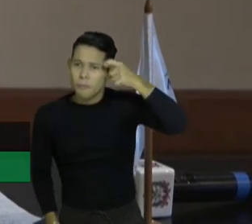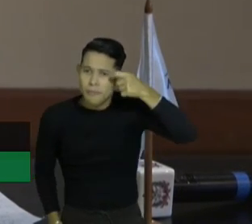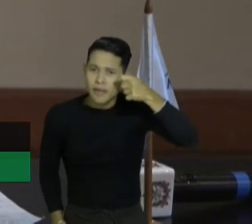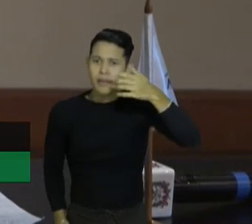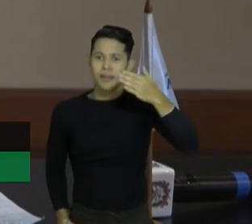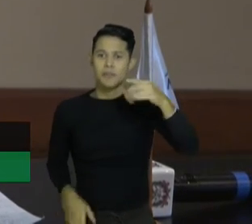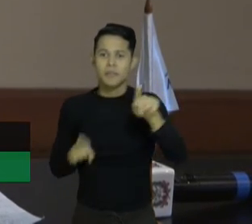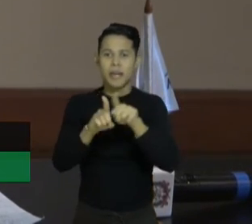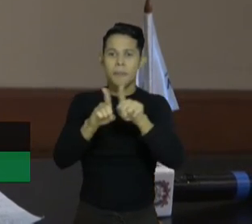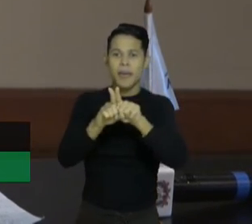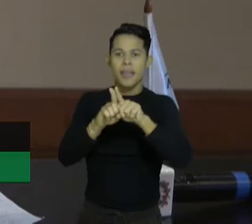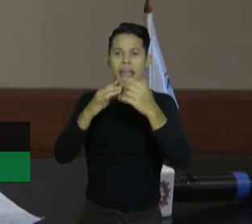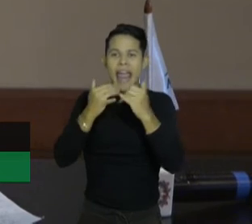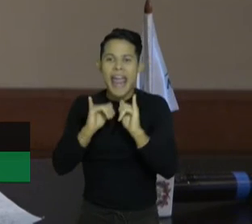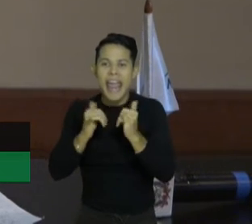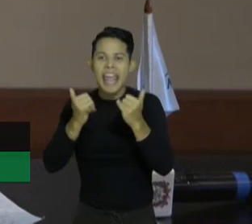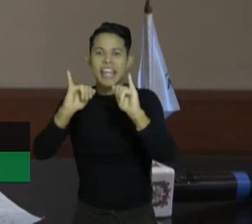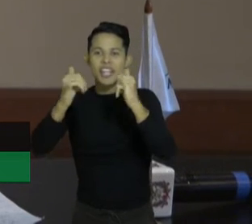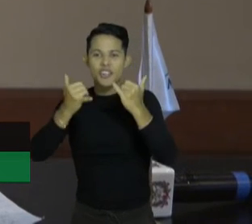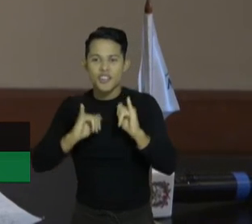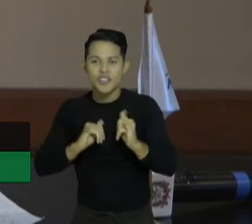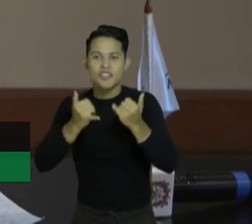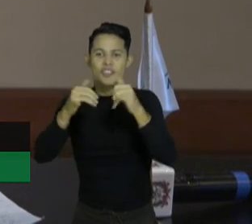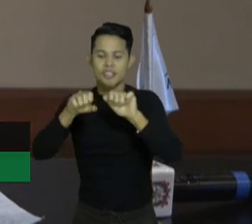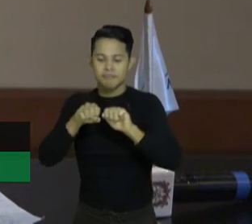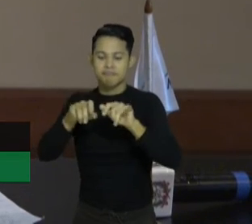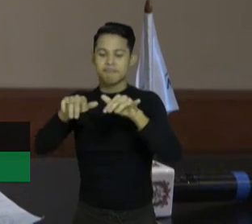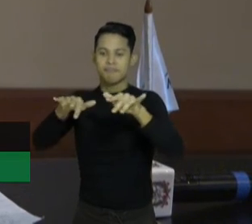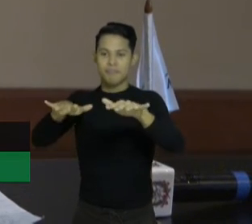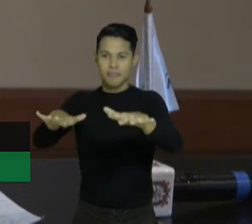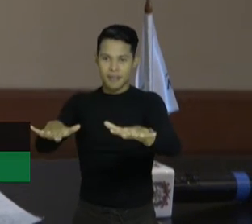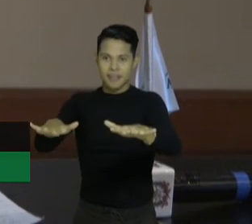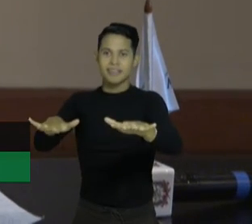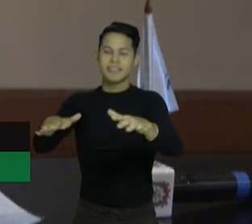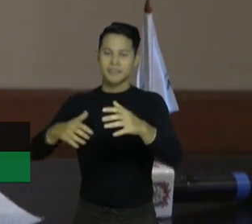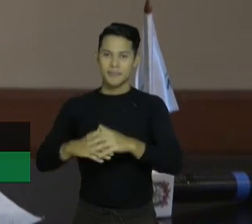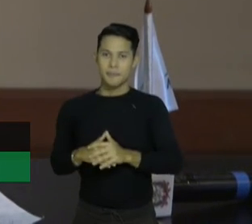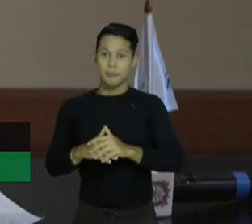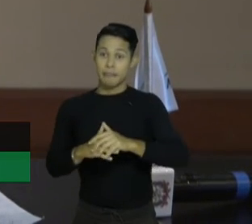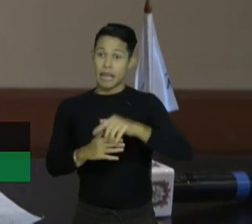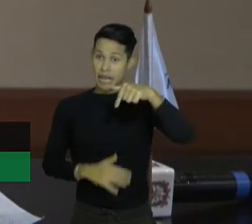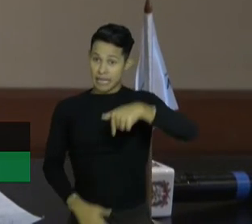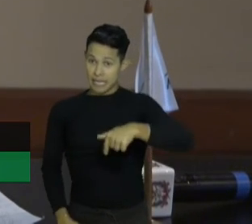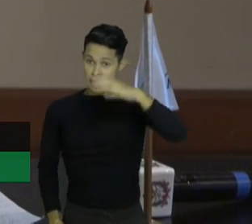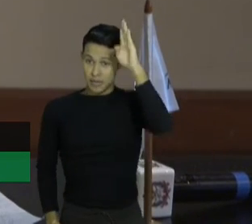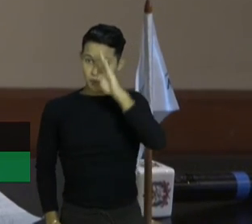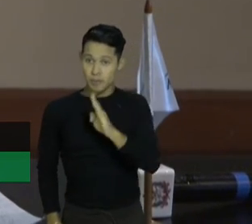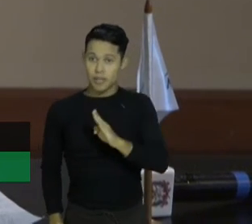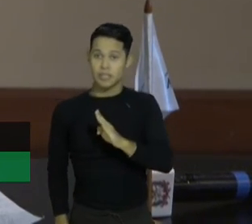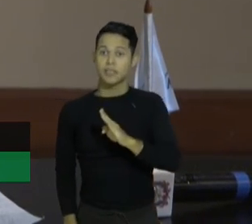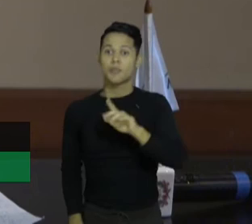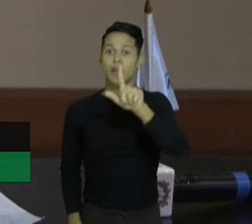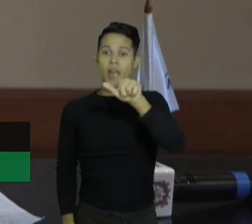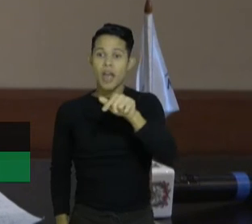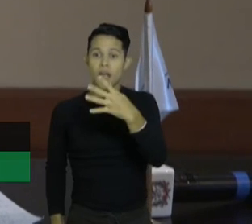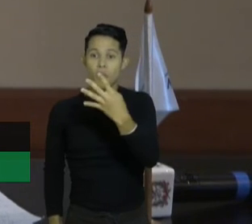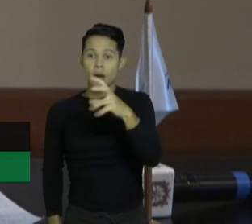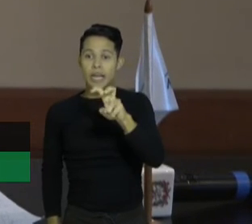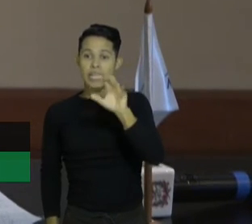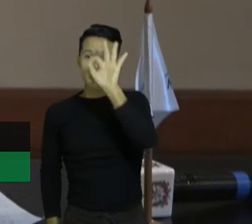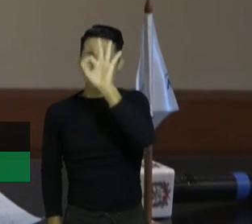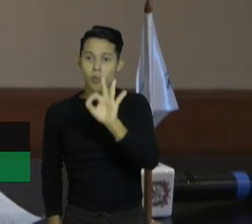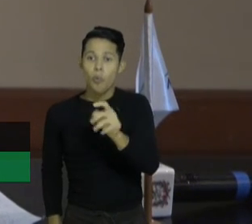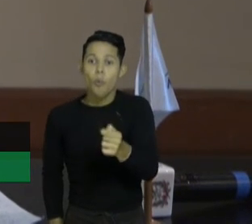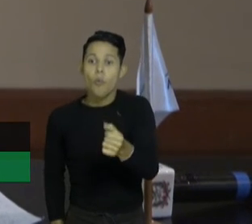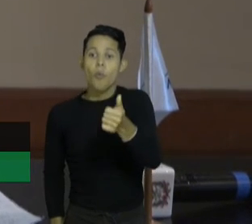transição energética né a matriz energética limpa do Brasil é cerca de 45% quase